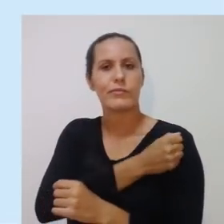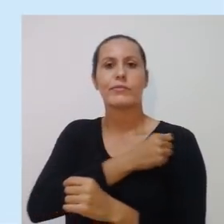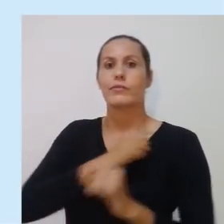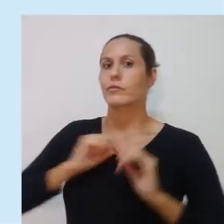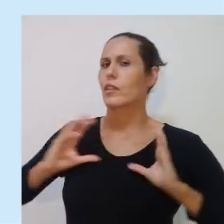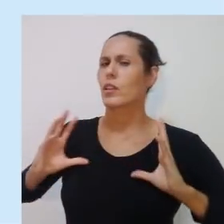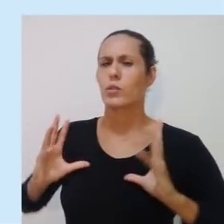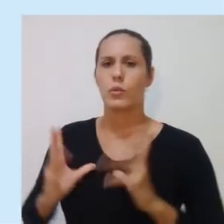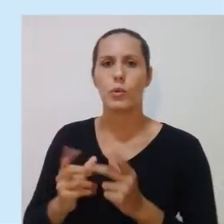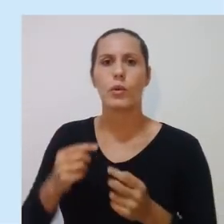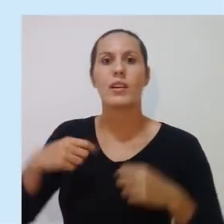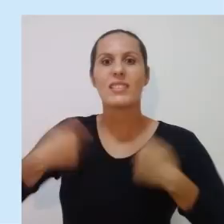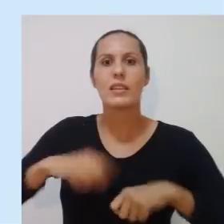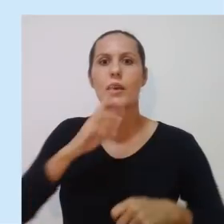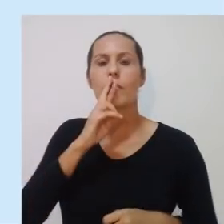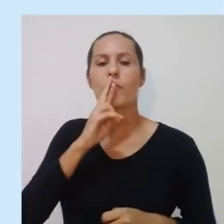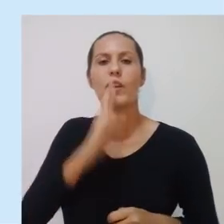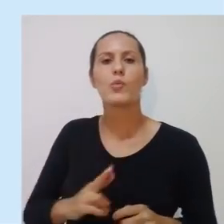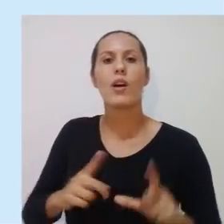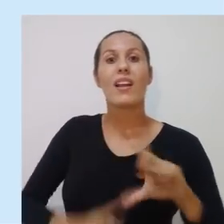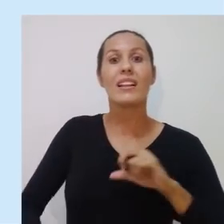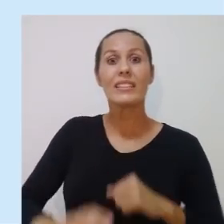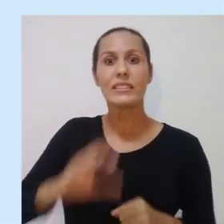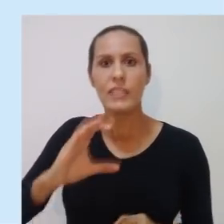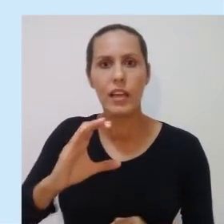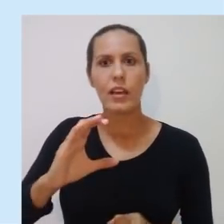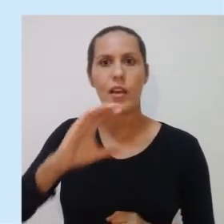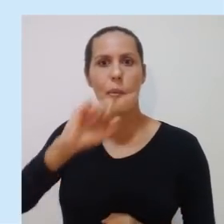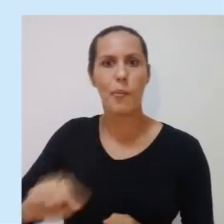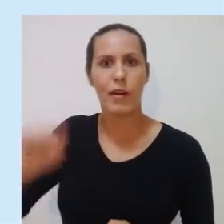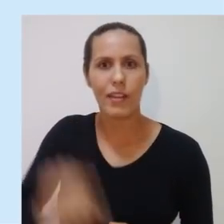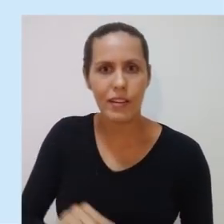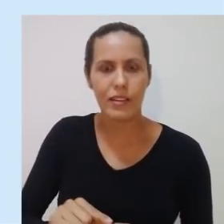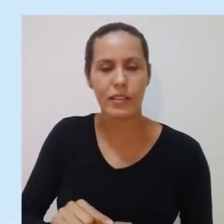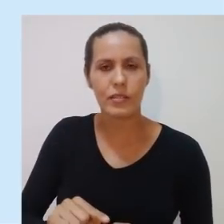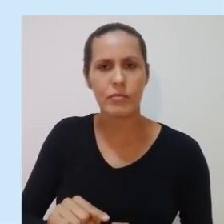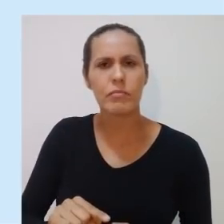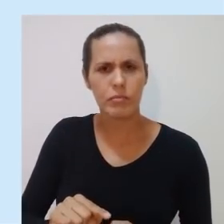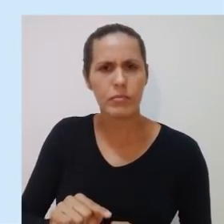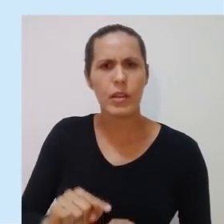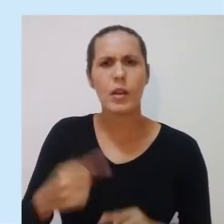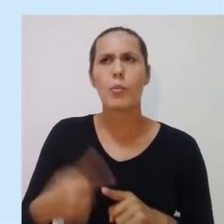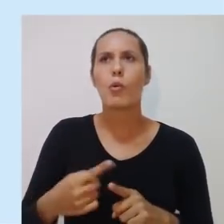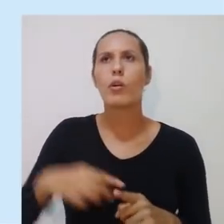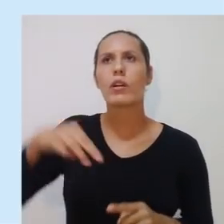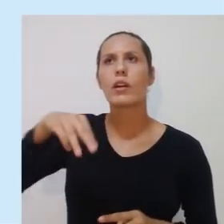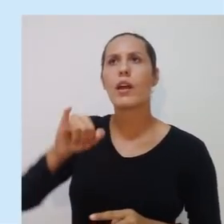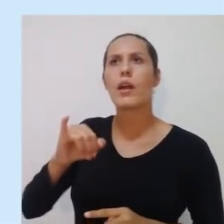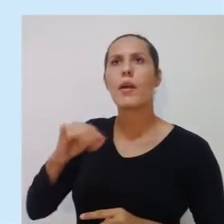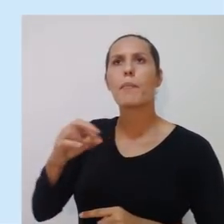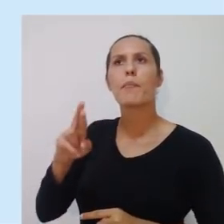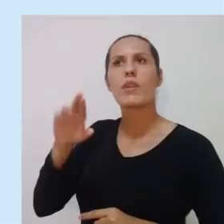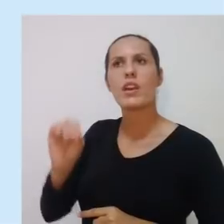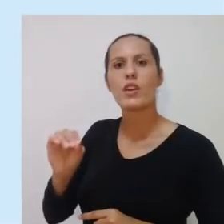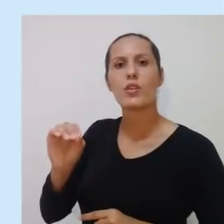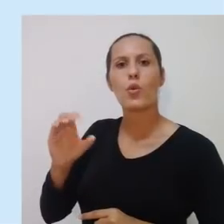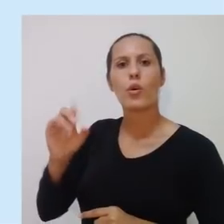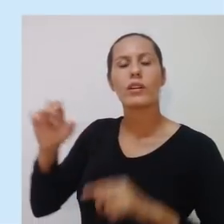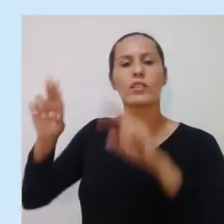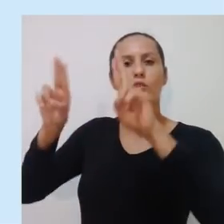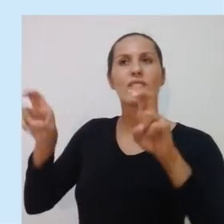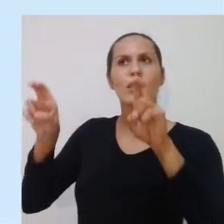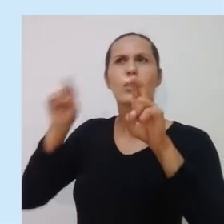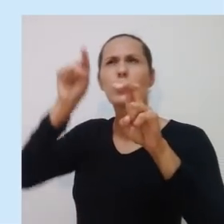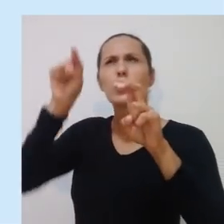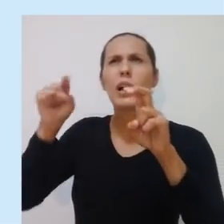muito estudante quer marcar a letra C. Marca a letra C. Só porque micro-organismo está lá em destaque